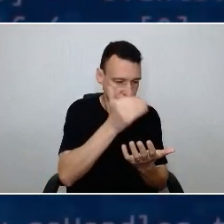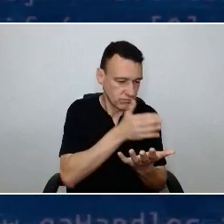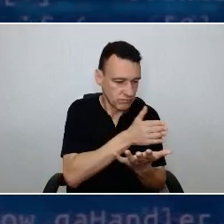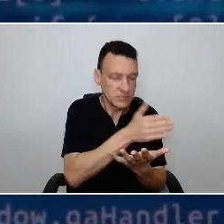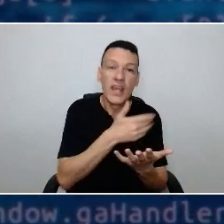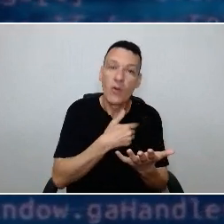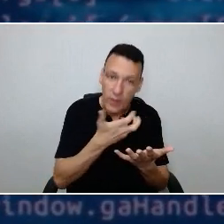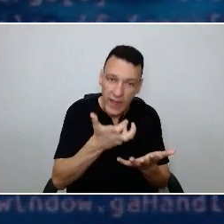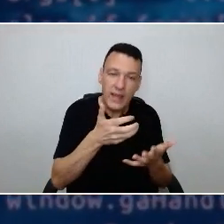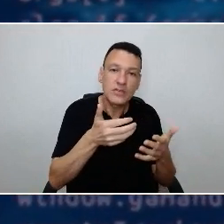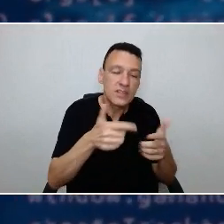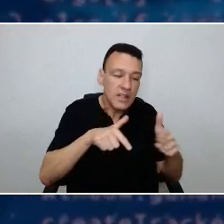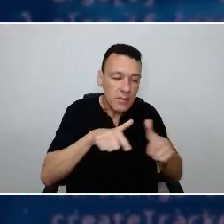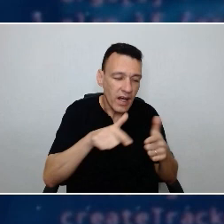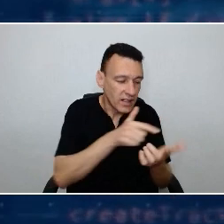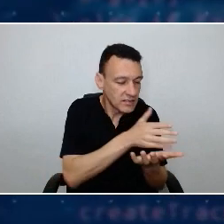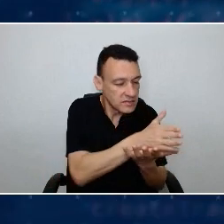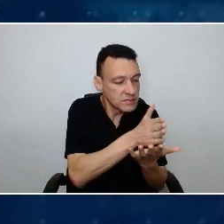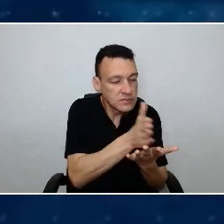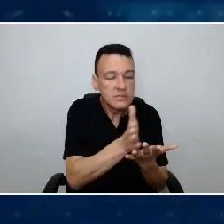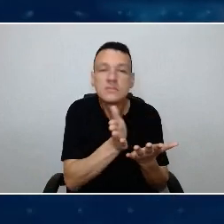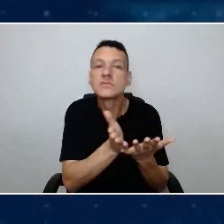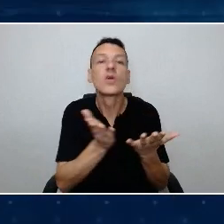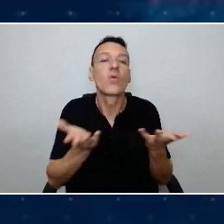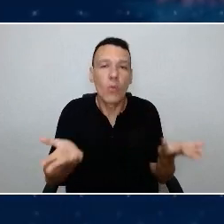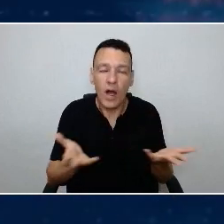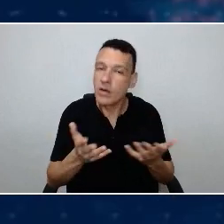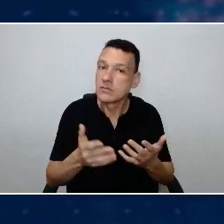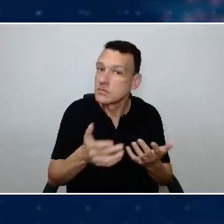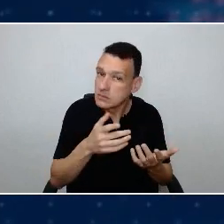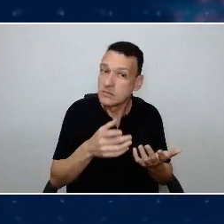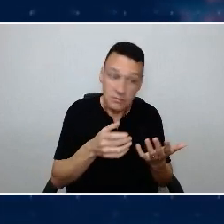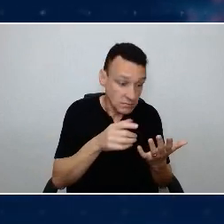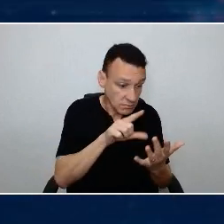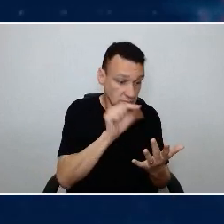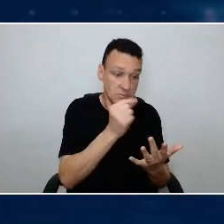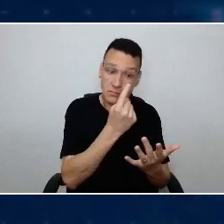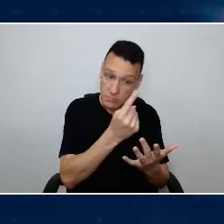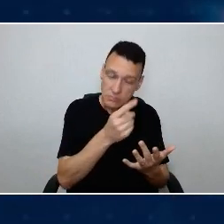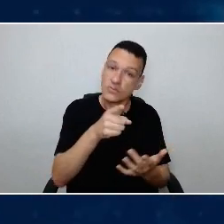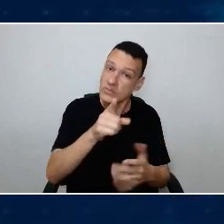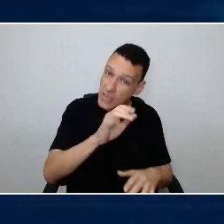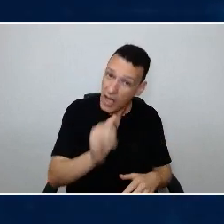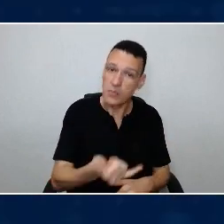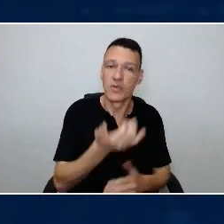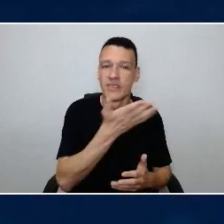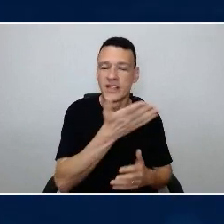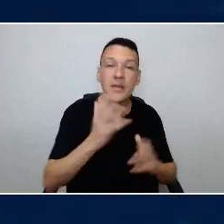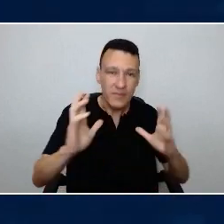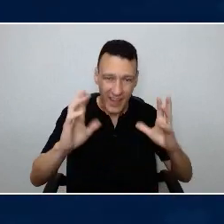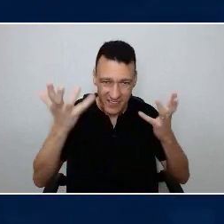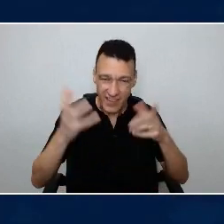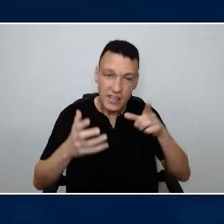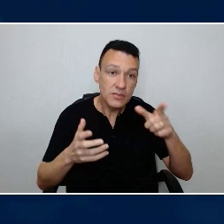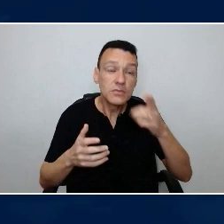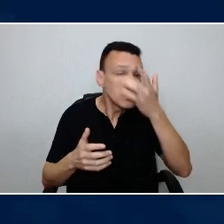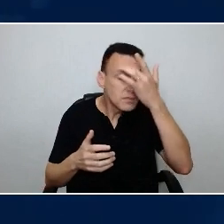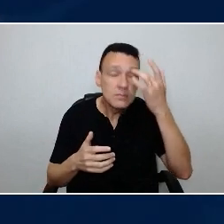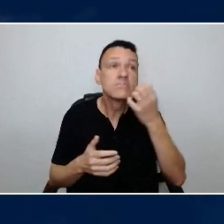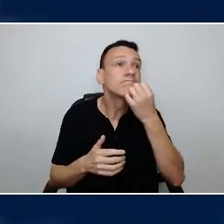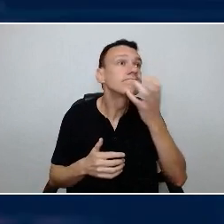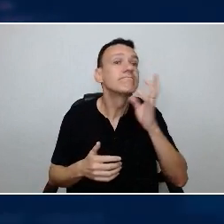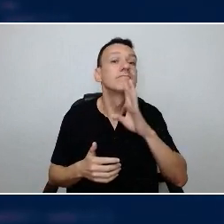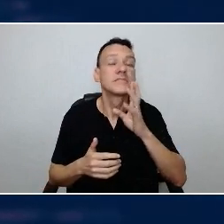oportunidades Como assim como nesse evento por exemplo que tem várias pessoas incríveis incríveis nesse evento que às vezes est no seu lado ou atrás de